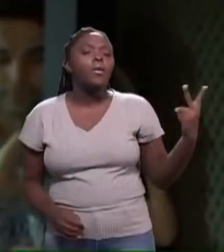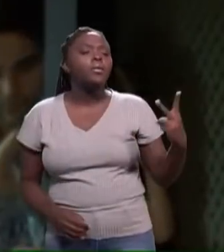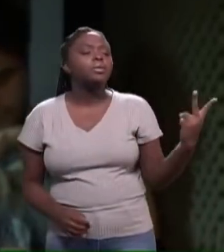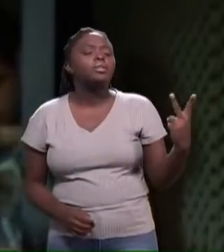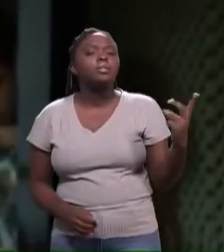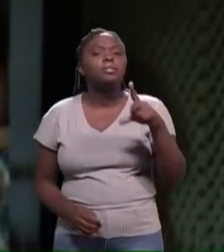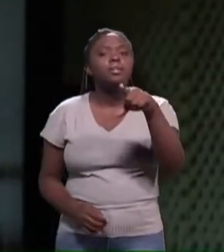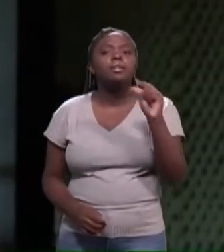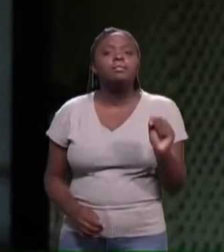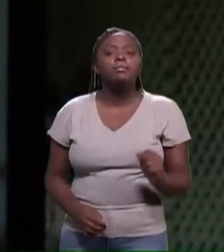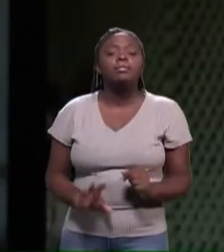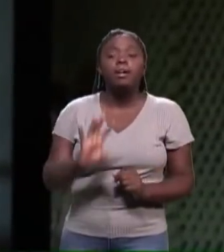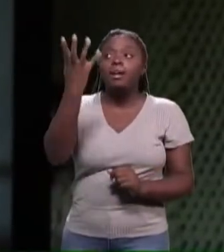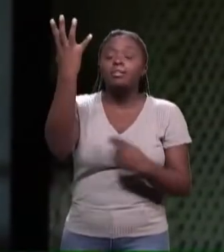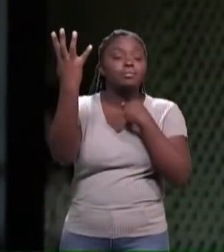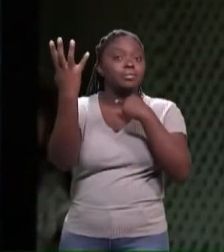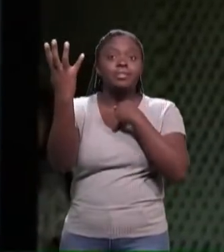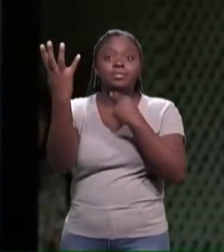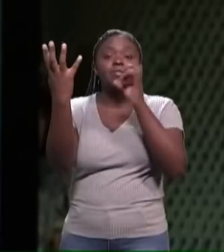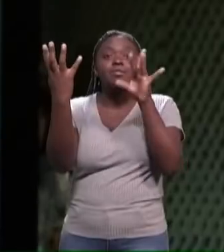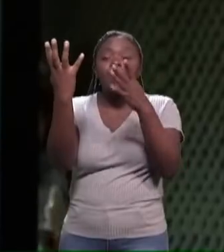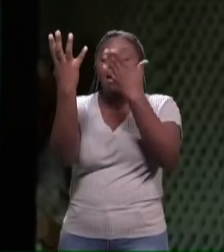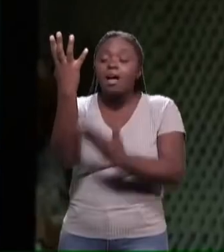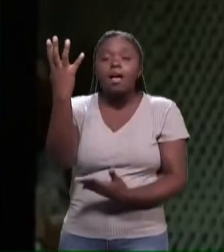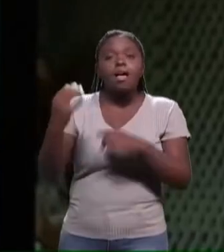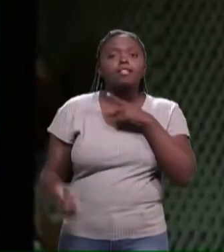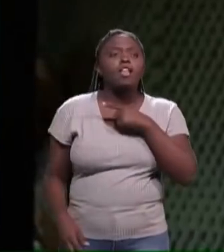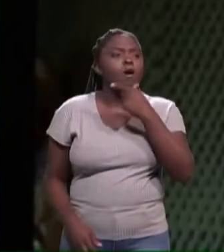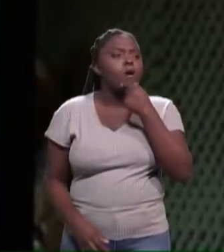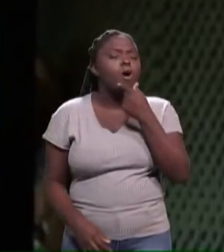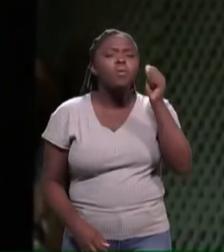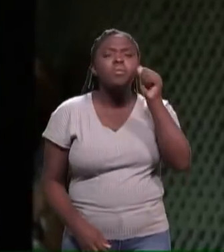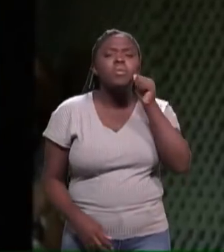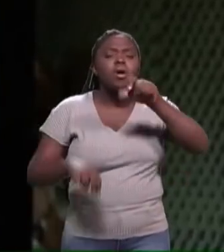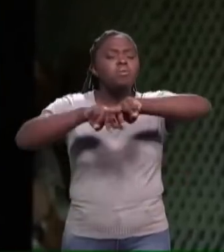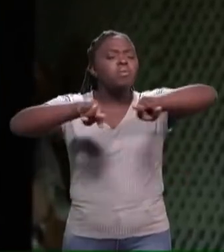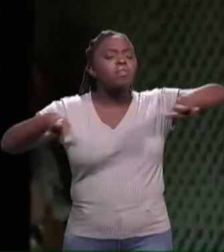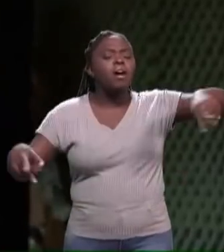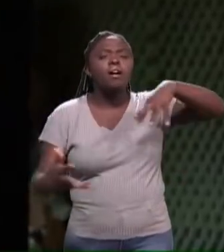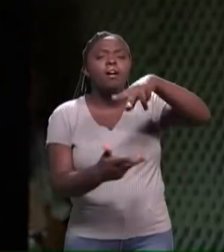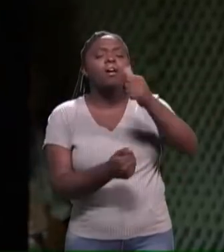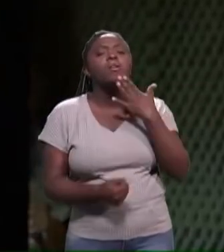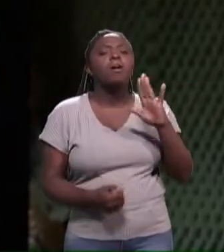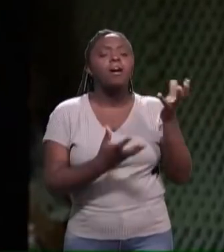mão? Na que não podia. Tem um tanto de homem no mundo, um tanto de mulher. Qual que a gente quer?